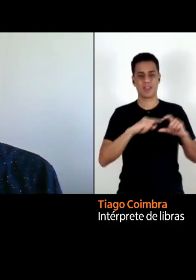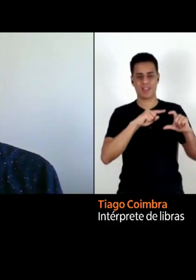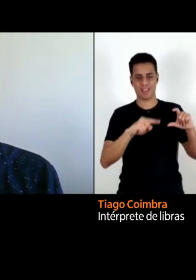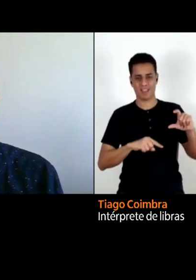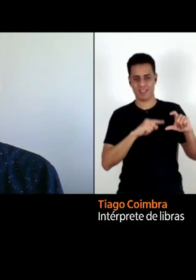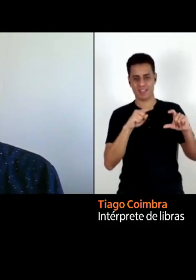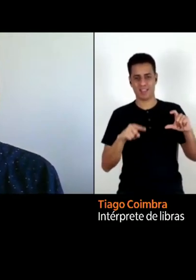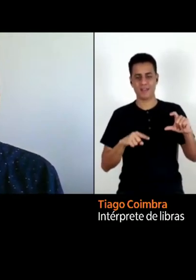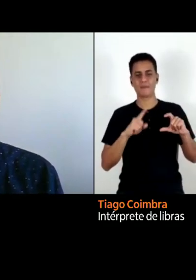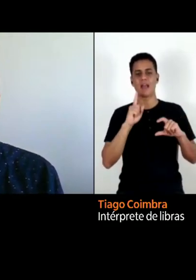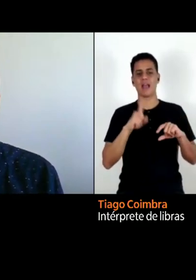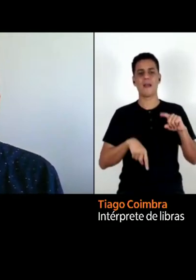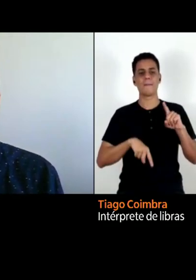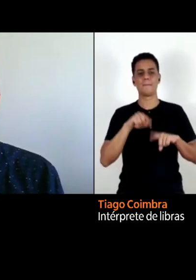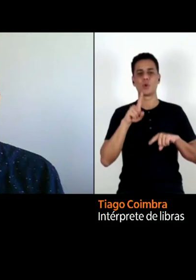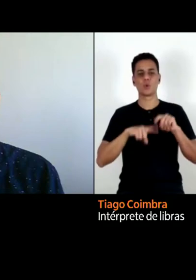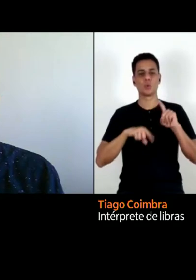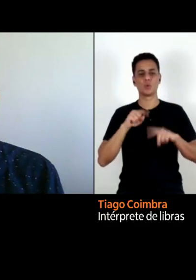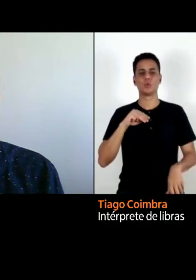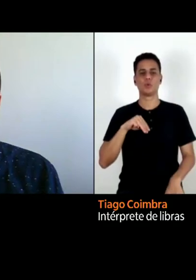produto mutoscópio,